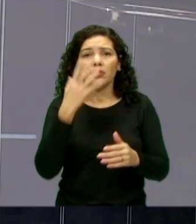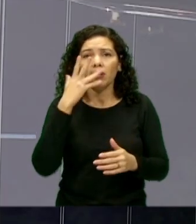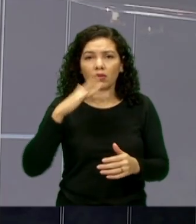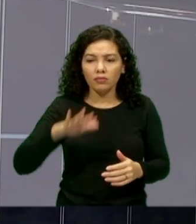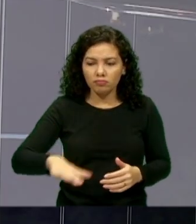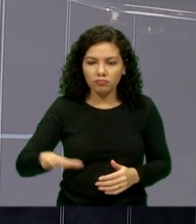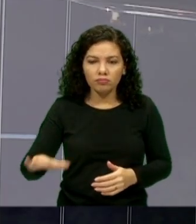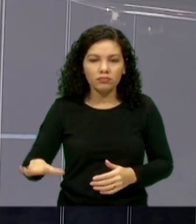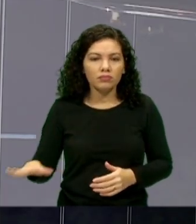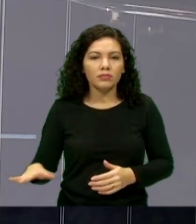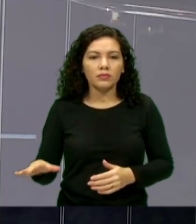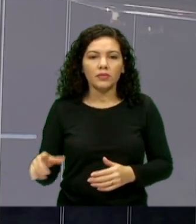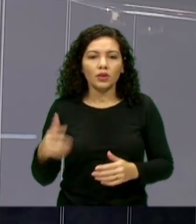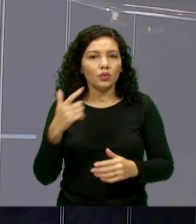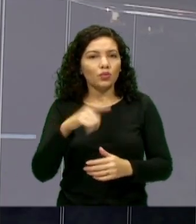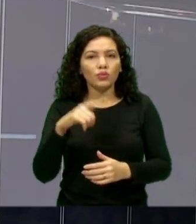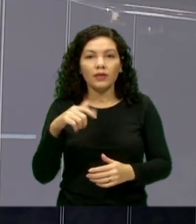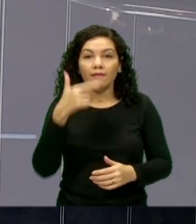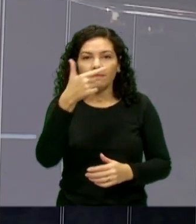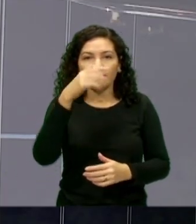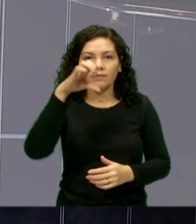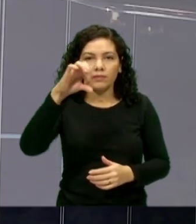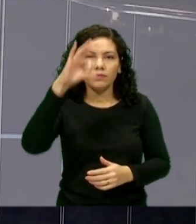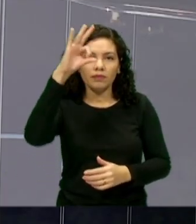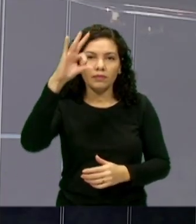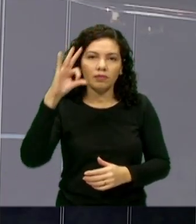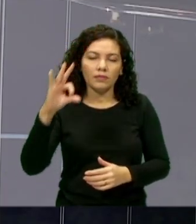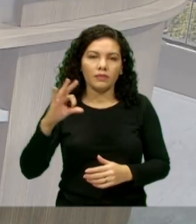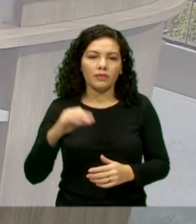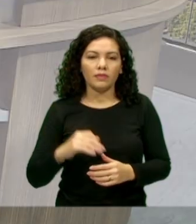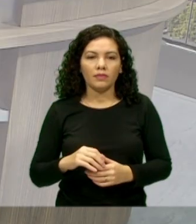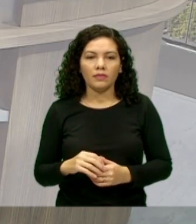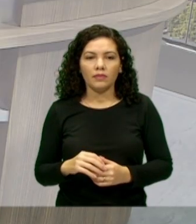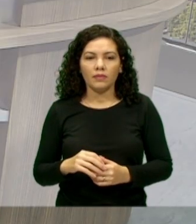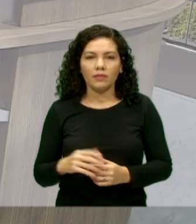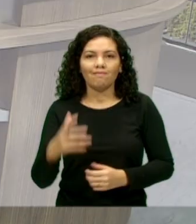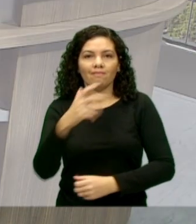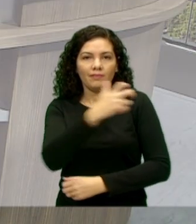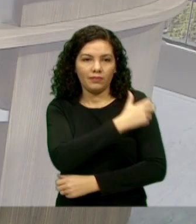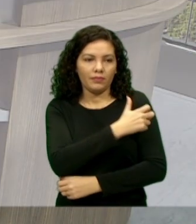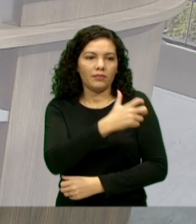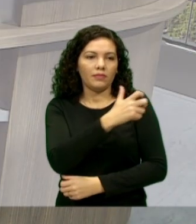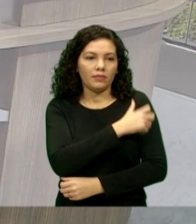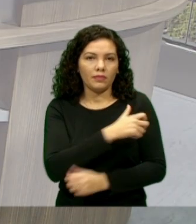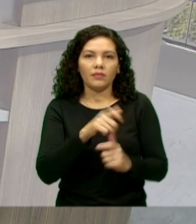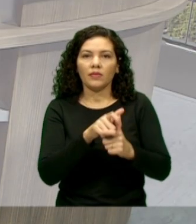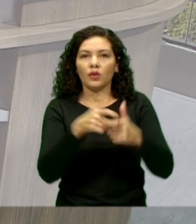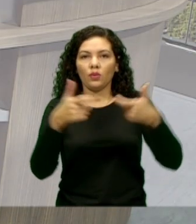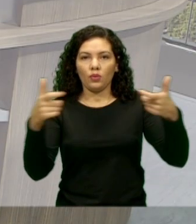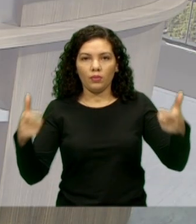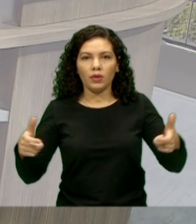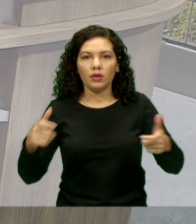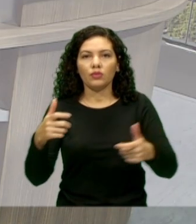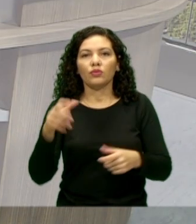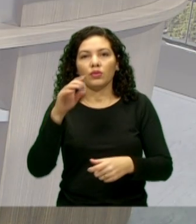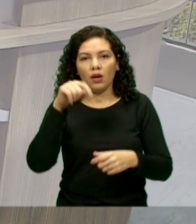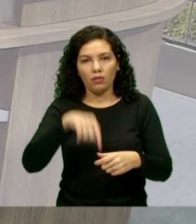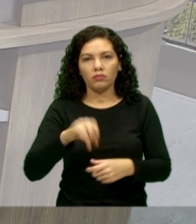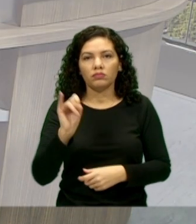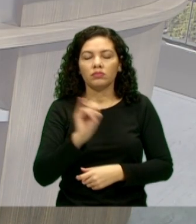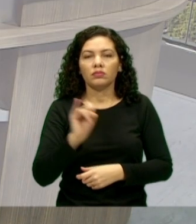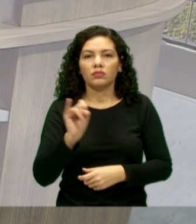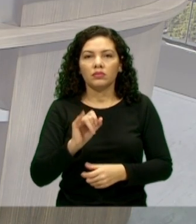infância, não chegaram a 29% de cobertura vacinal aqui no nosso